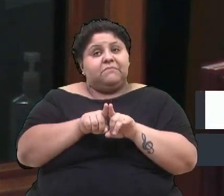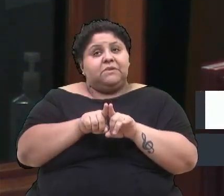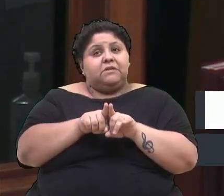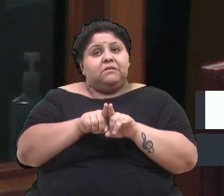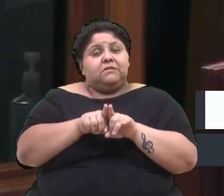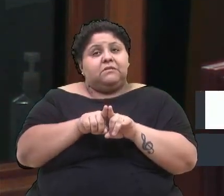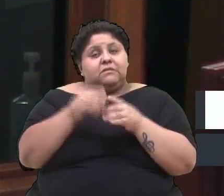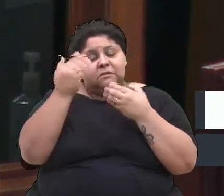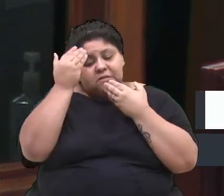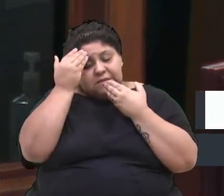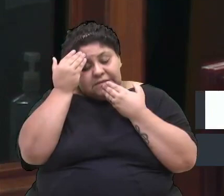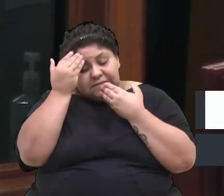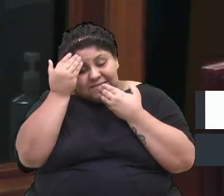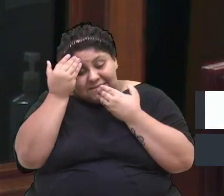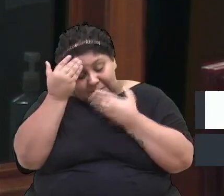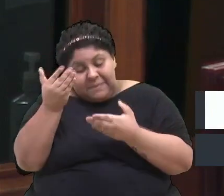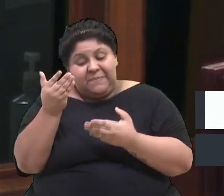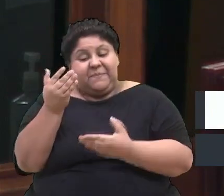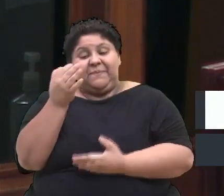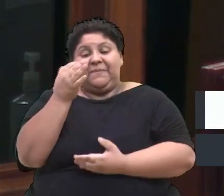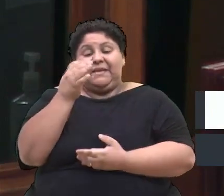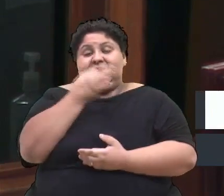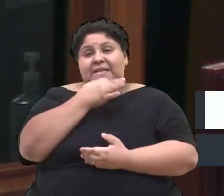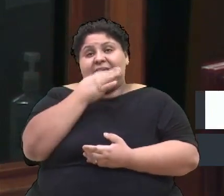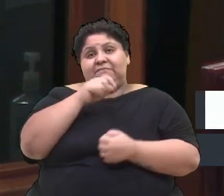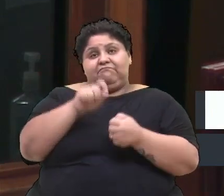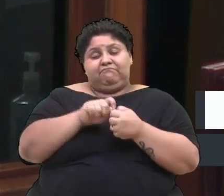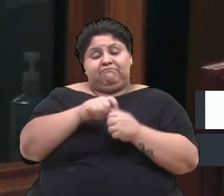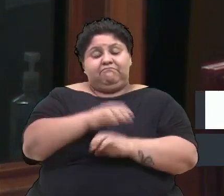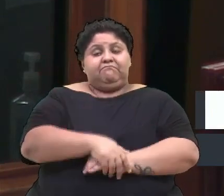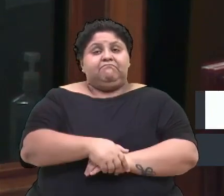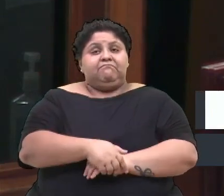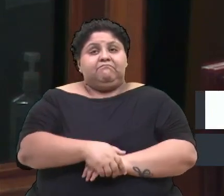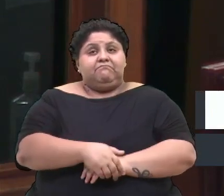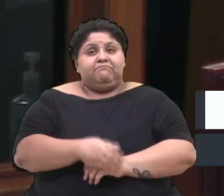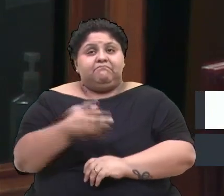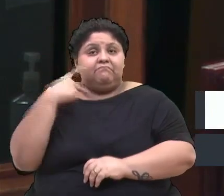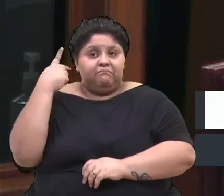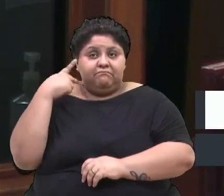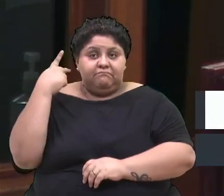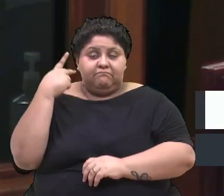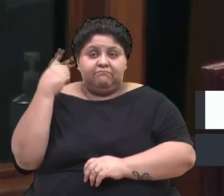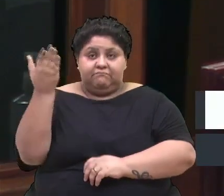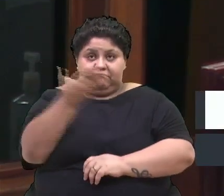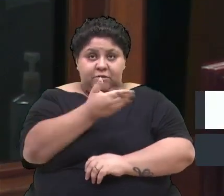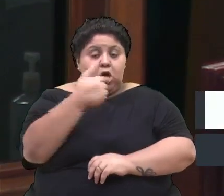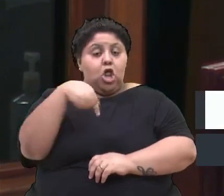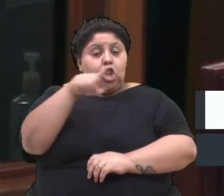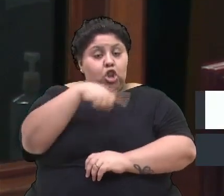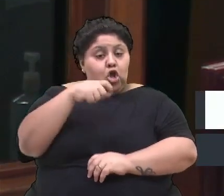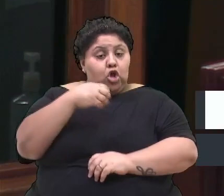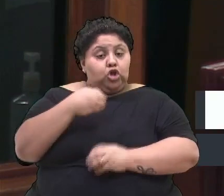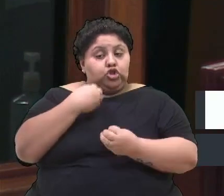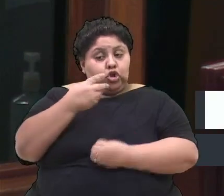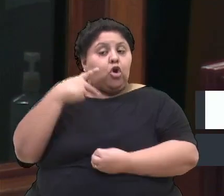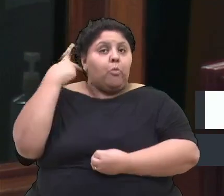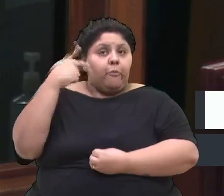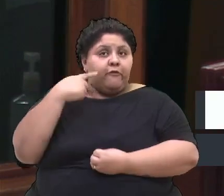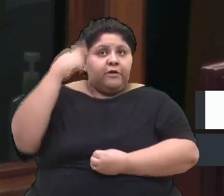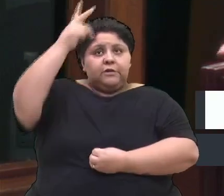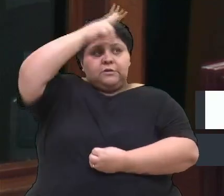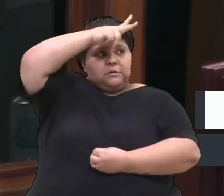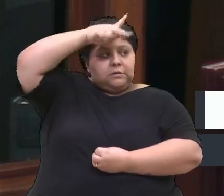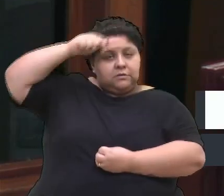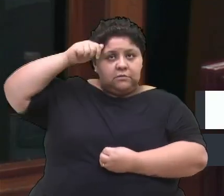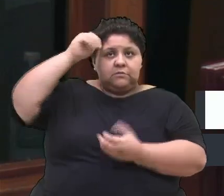aquilo que Caxias do Sul faz. E aí, colegas vereadores, nós como vereadores, o prefeito municipal, a secretária